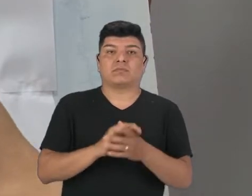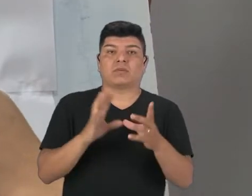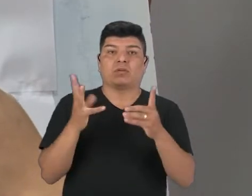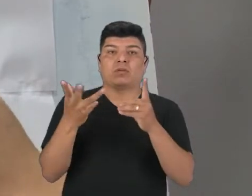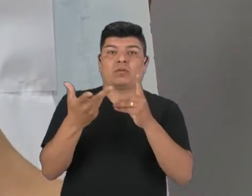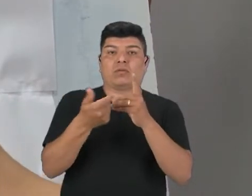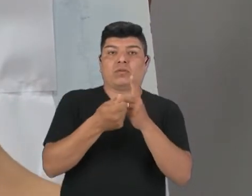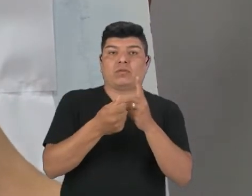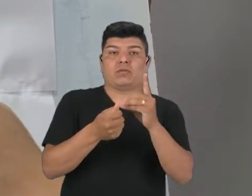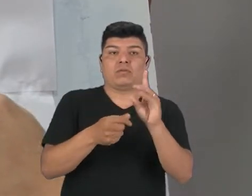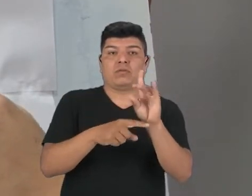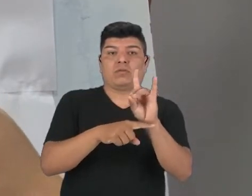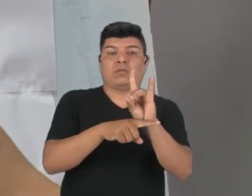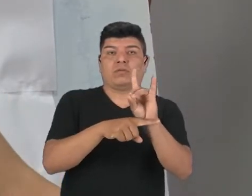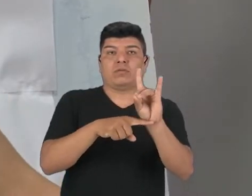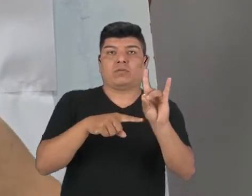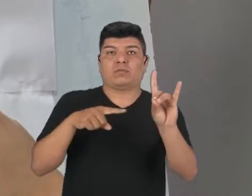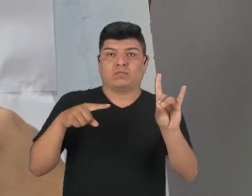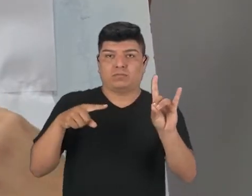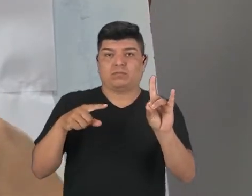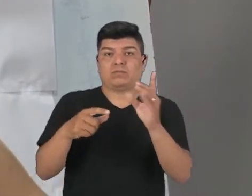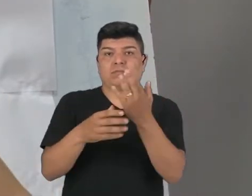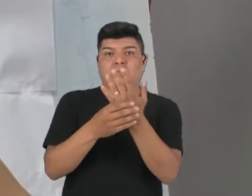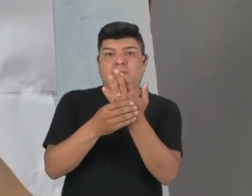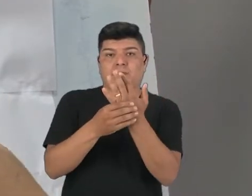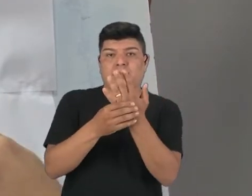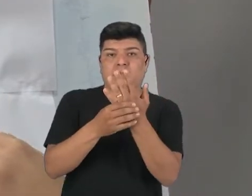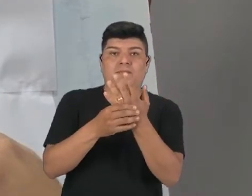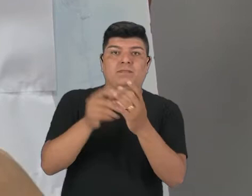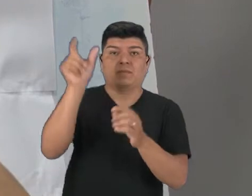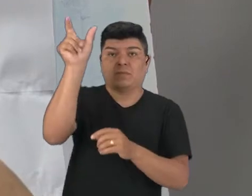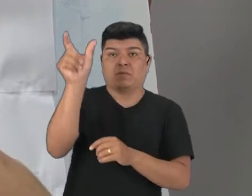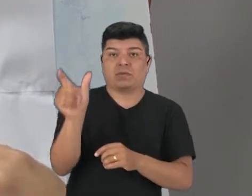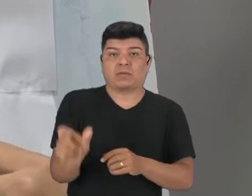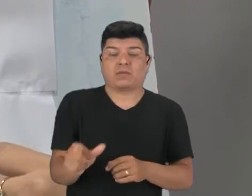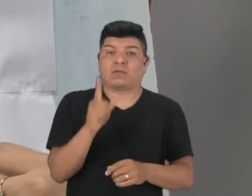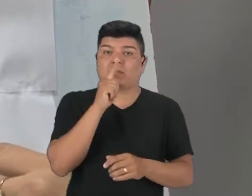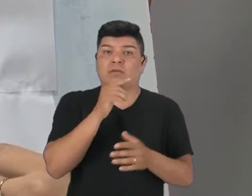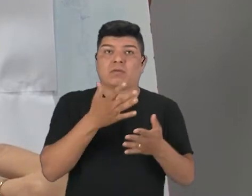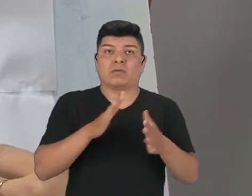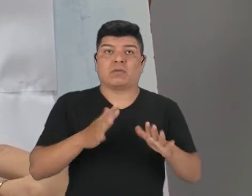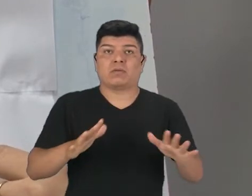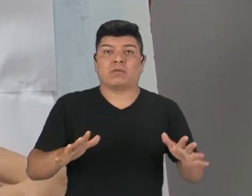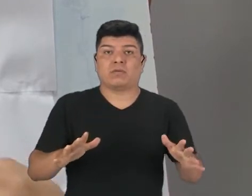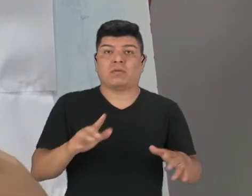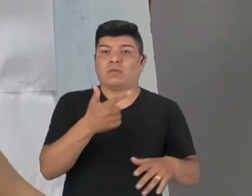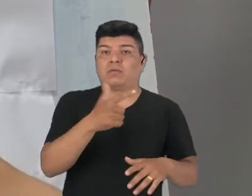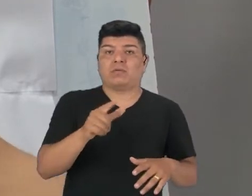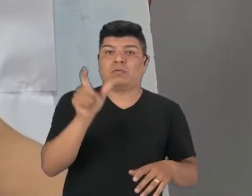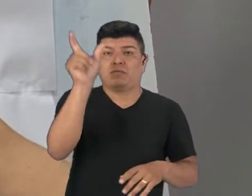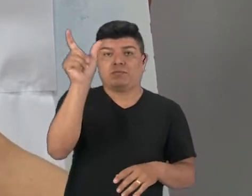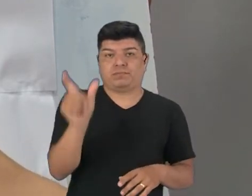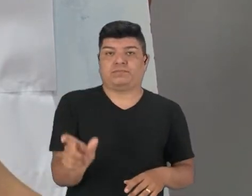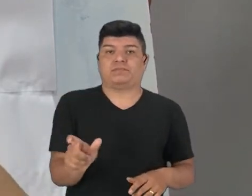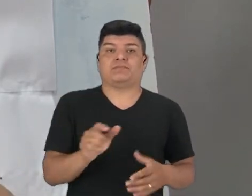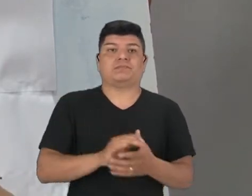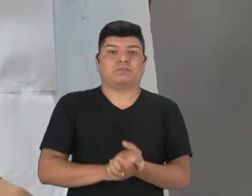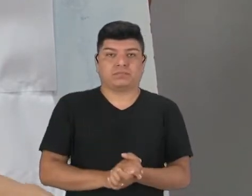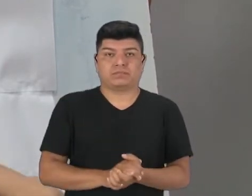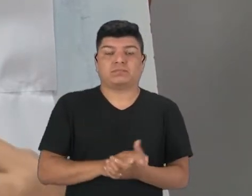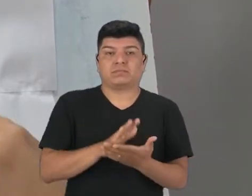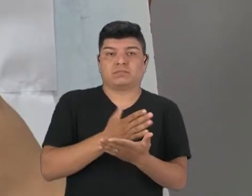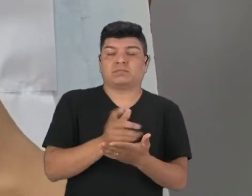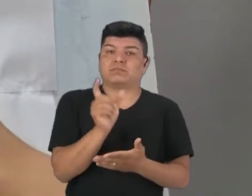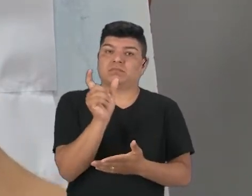onívoro, carnívoro, herbívoro, vertebrado, aquático ou invertebrado. Tem algumas palavras aqui que